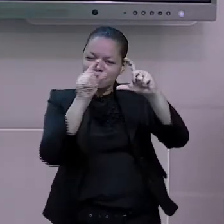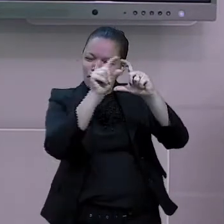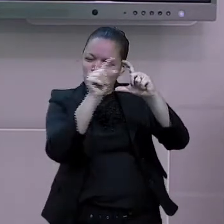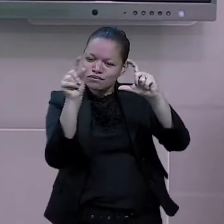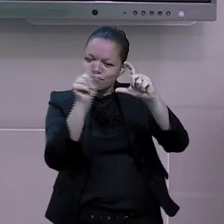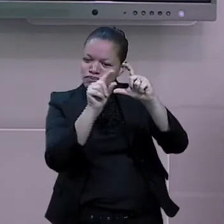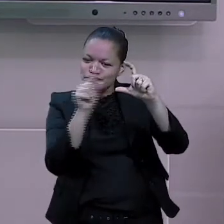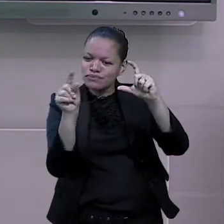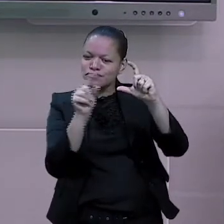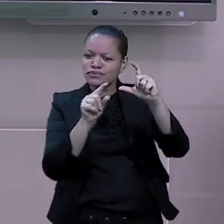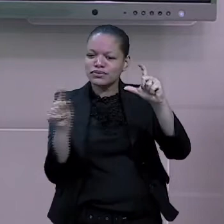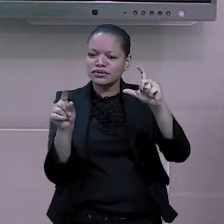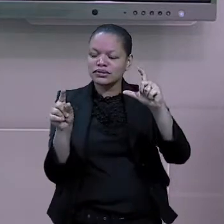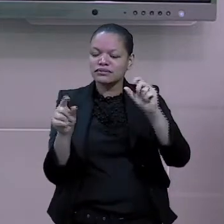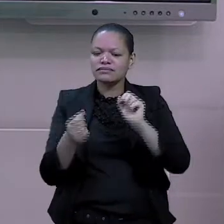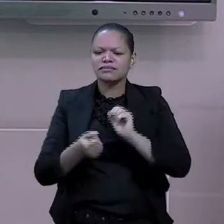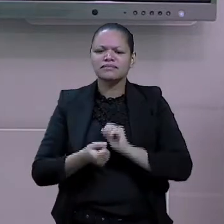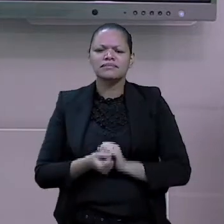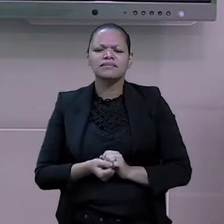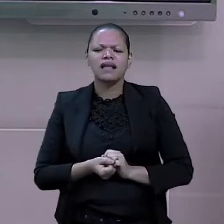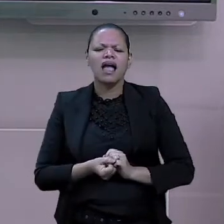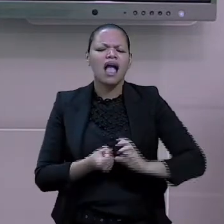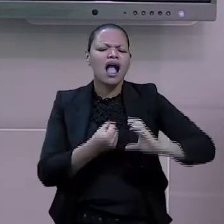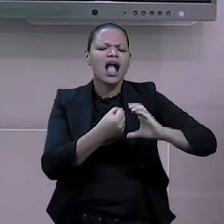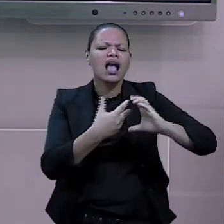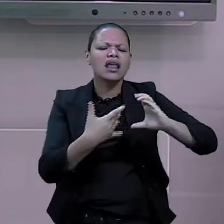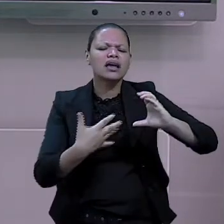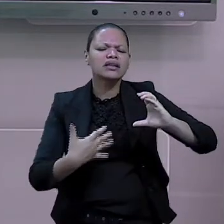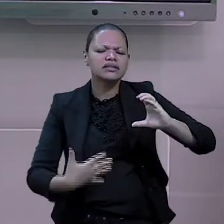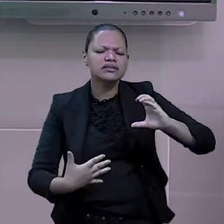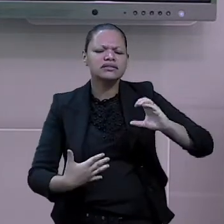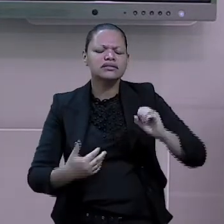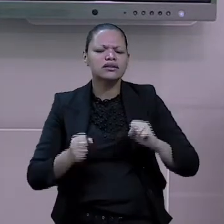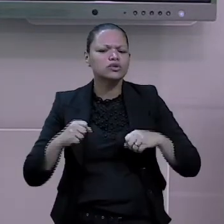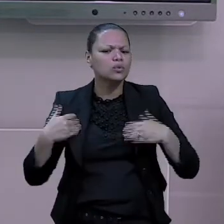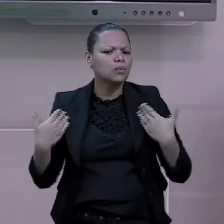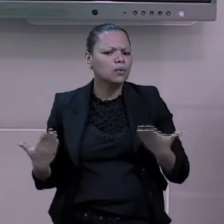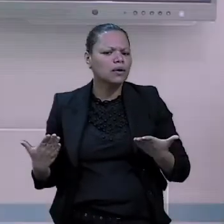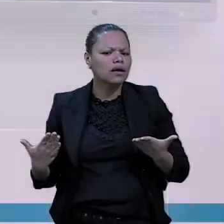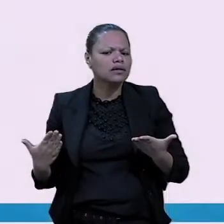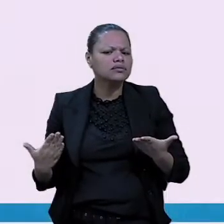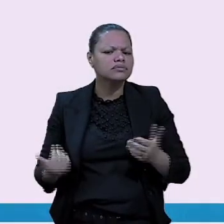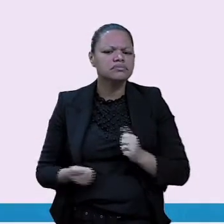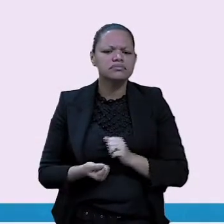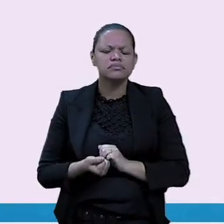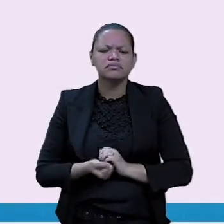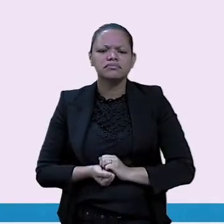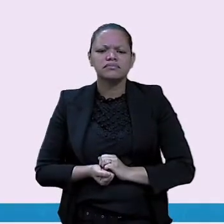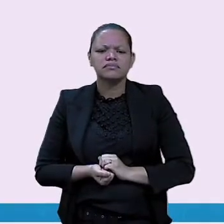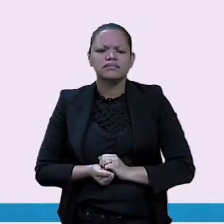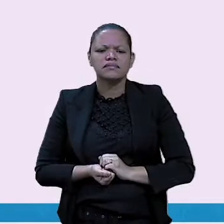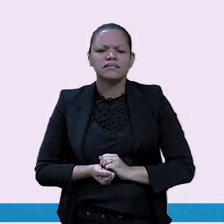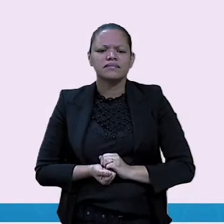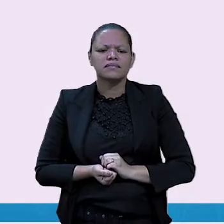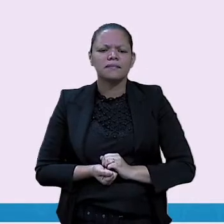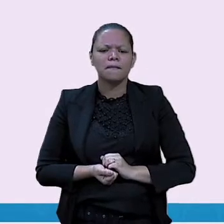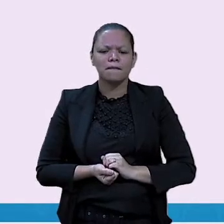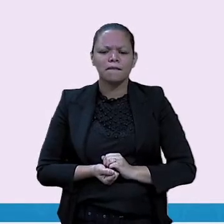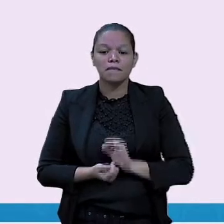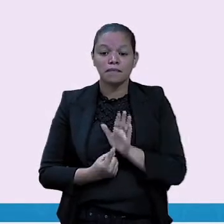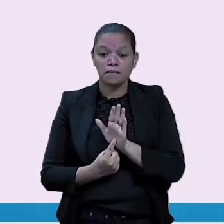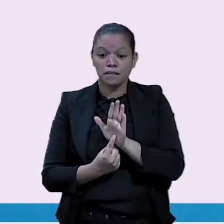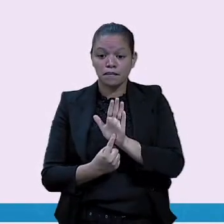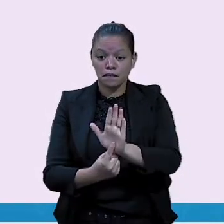mas quais são as características? Então, vem comigo que eu vou falar com vocês. Como as tirinhas se